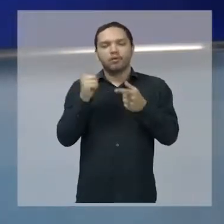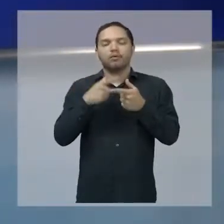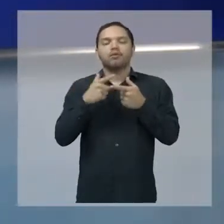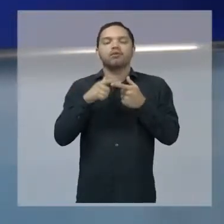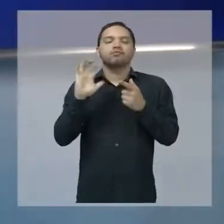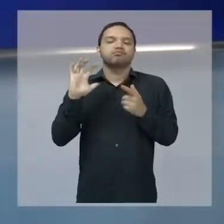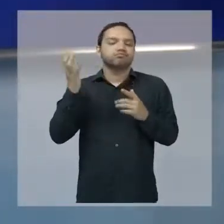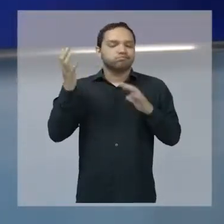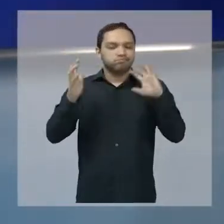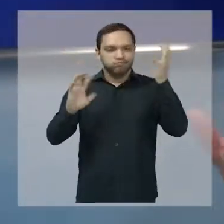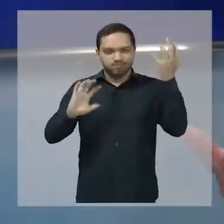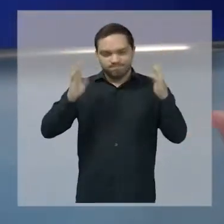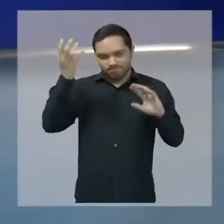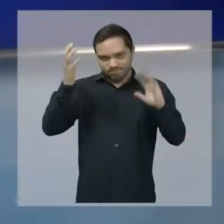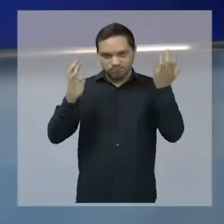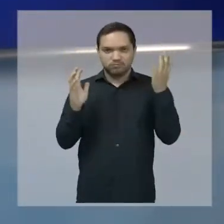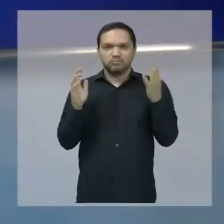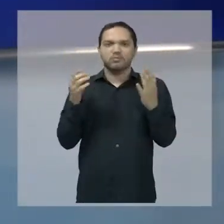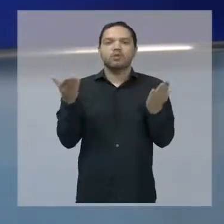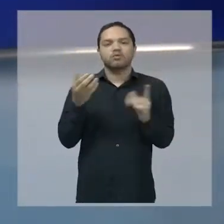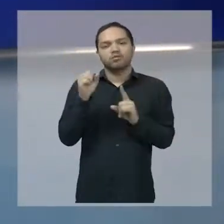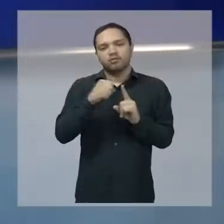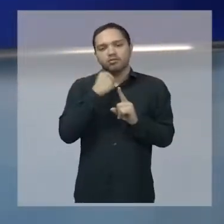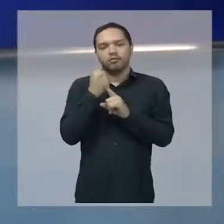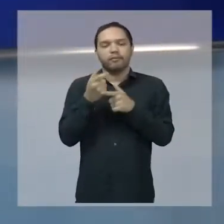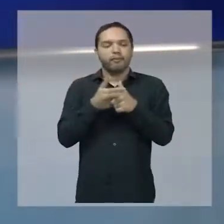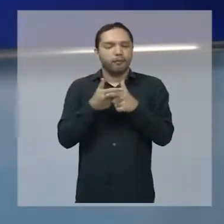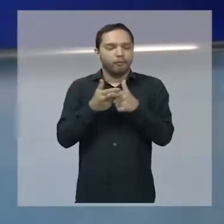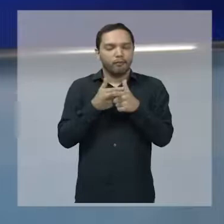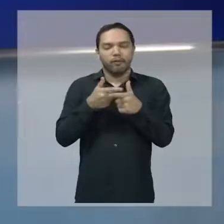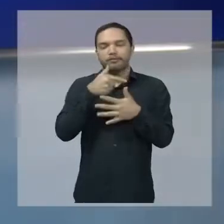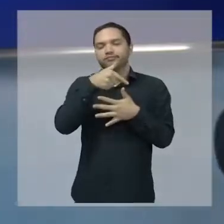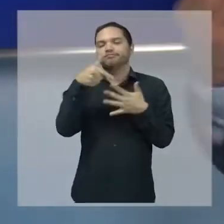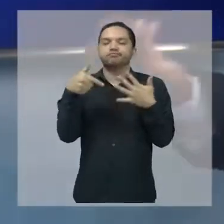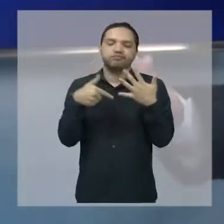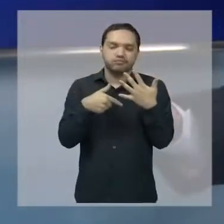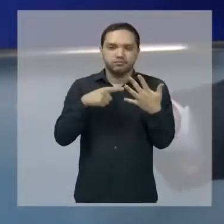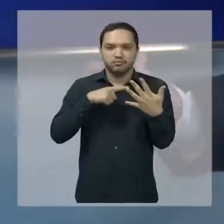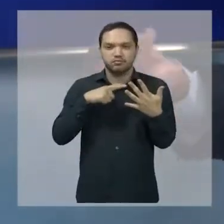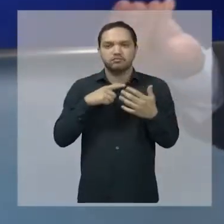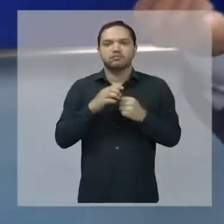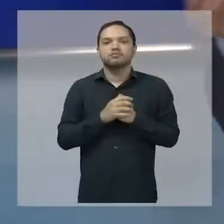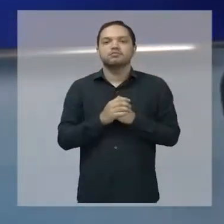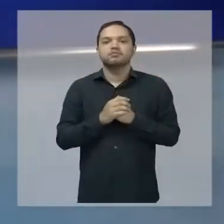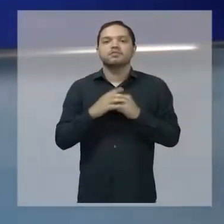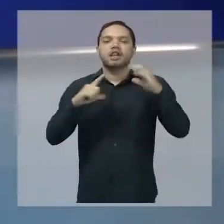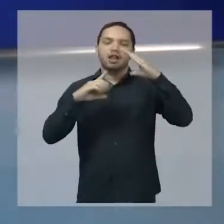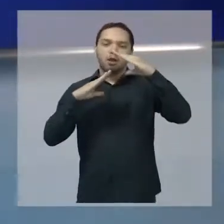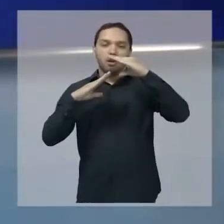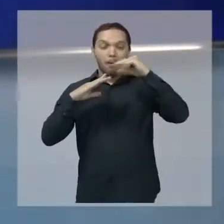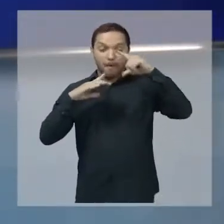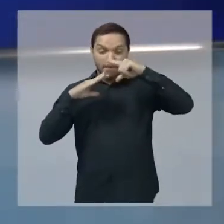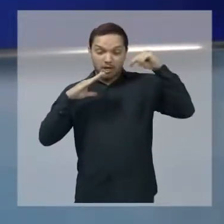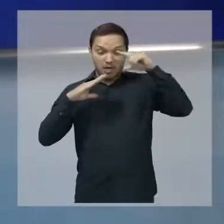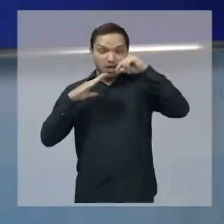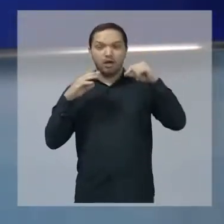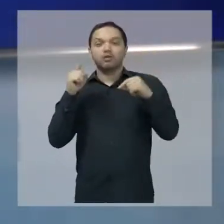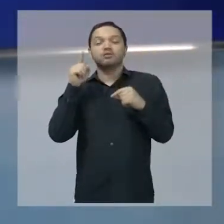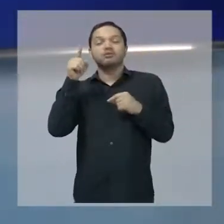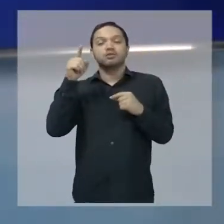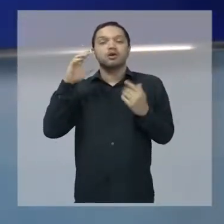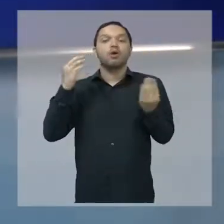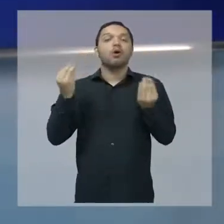instante, dos conflitos existentes hoje na sociedade brasileira, maiormente a partir do Palácio do Planalto,